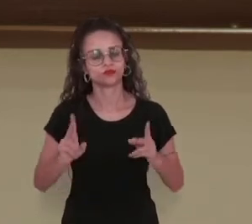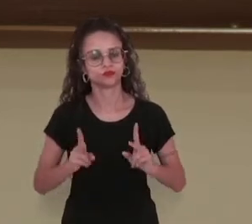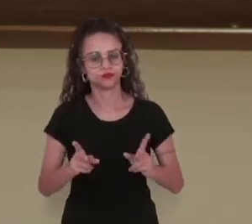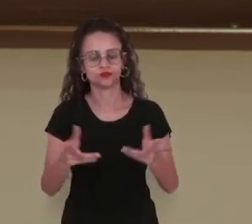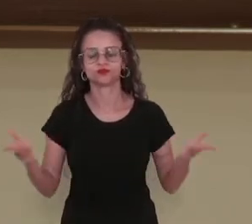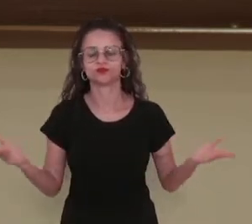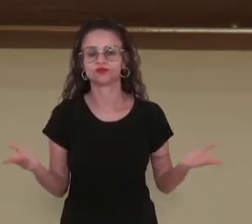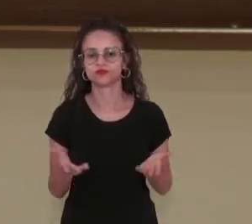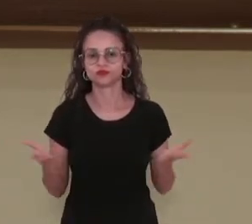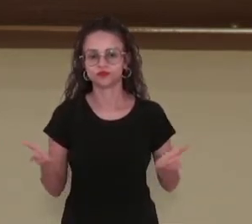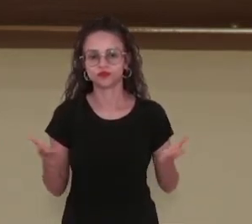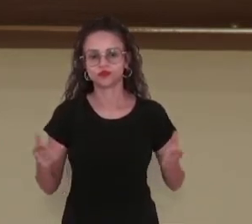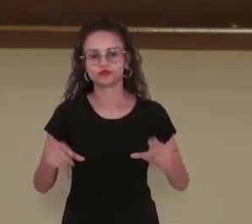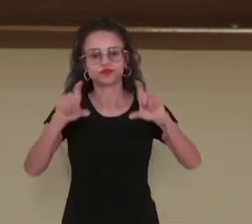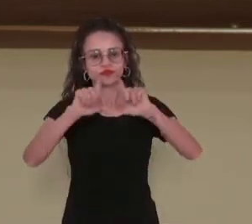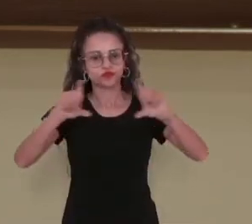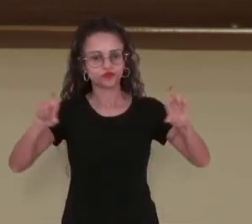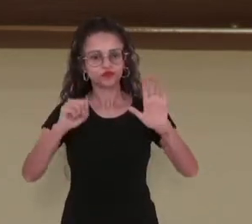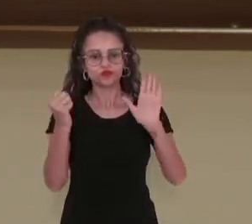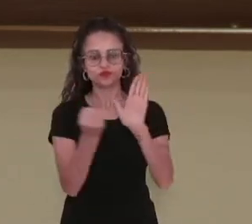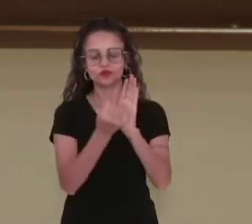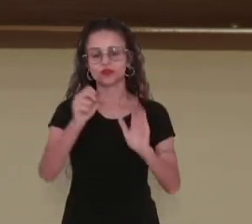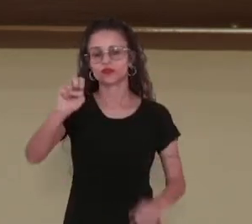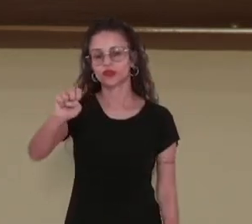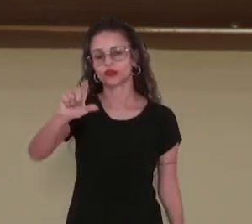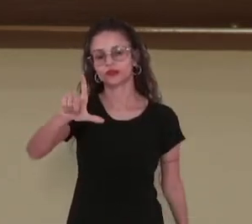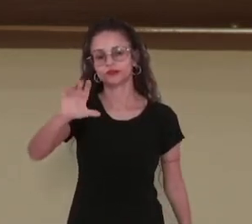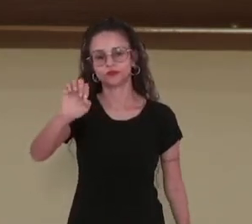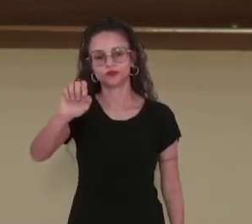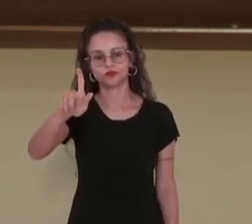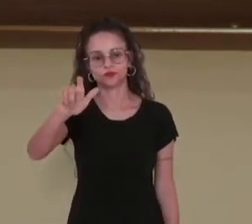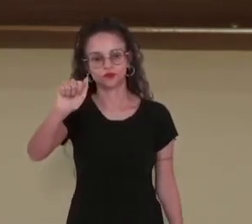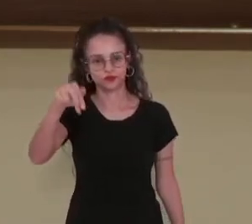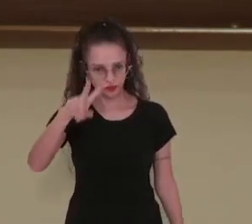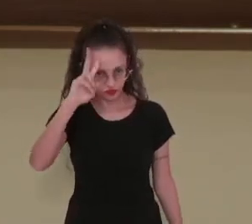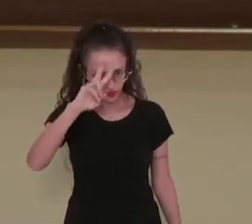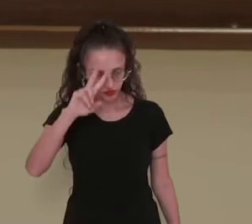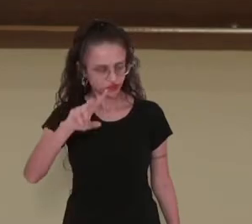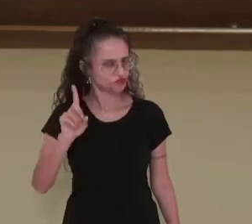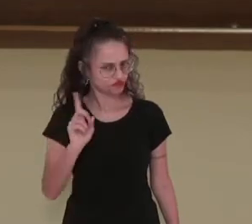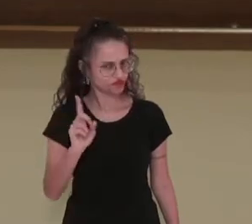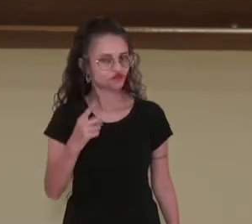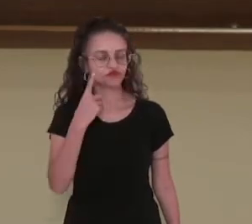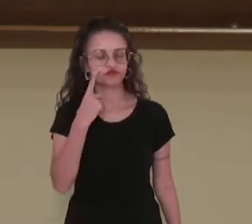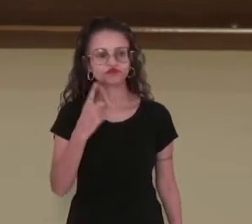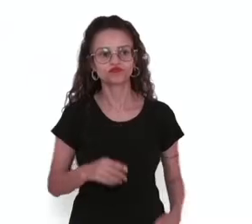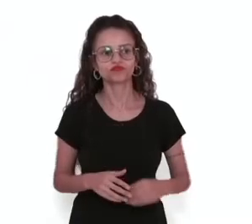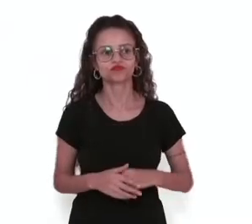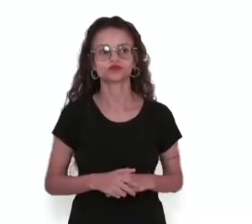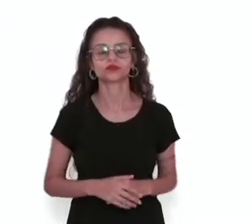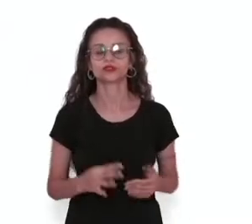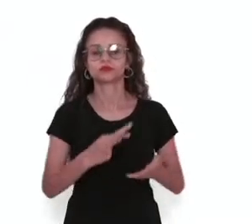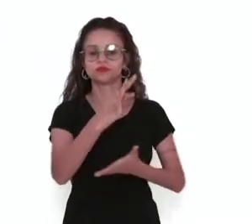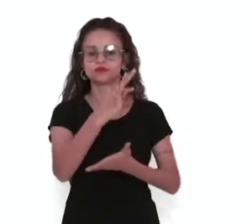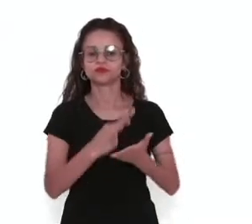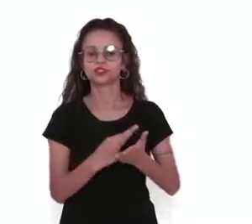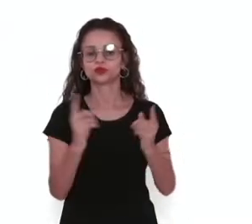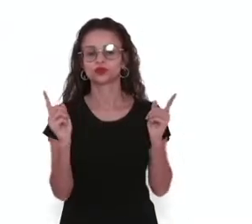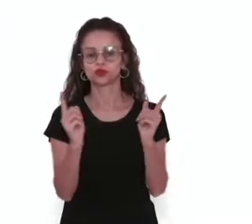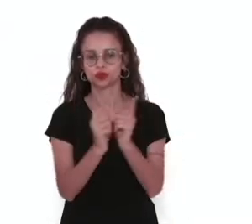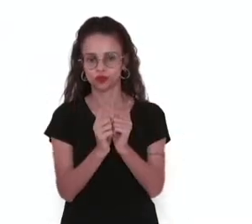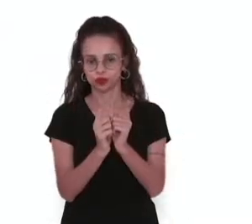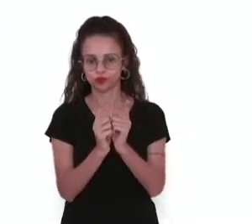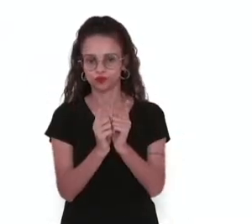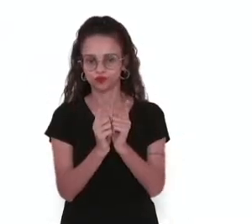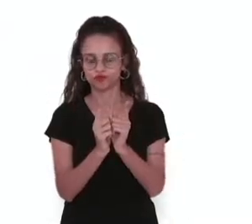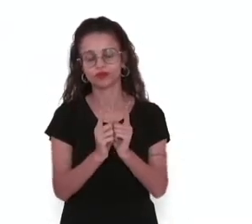agora para o slogan. Você lembra o que é o slogan? Não? Olha só, é um texto curto que confere